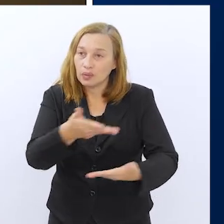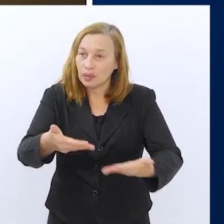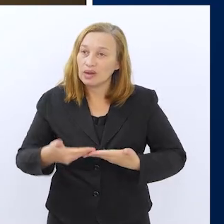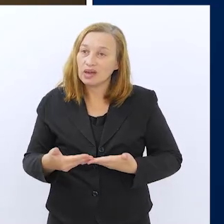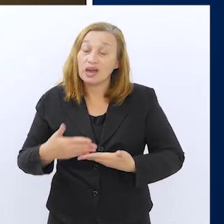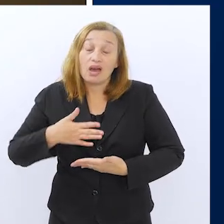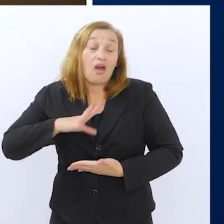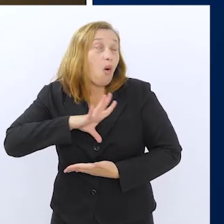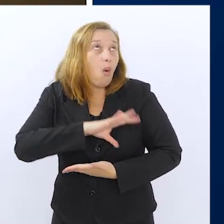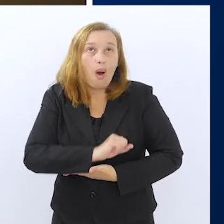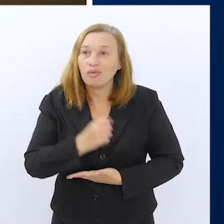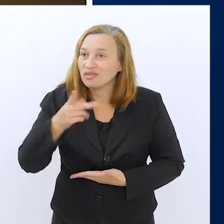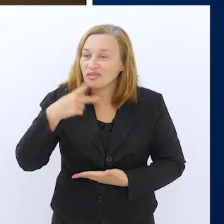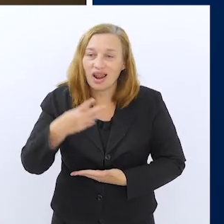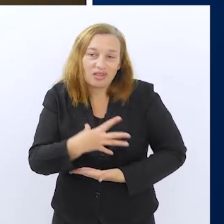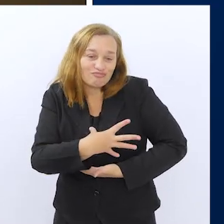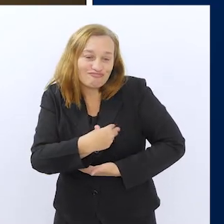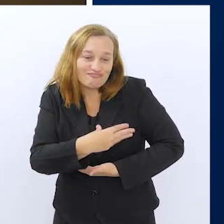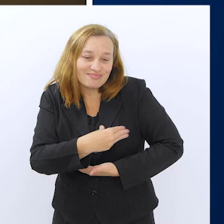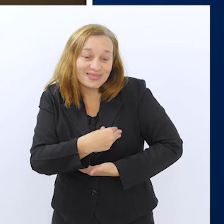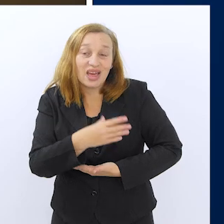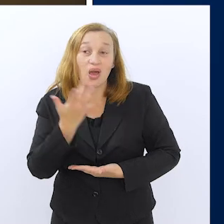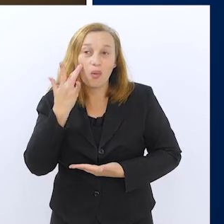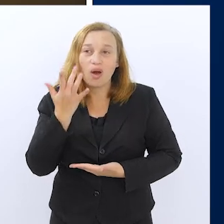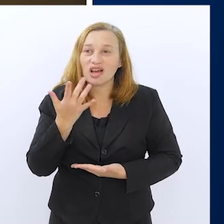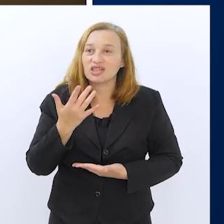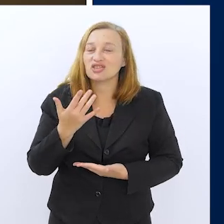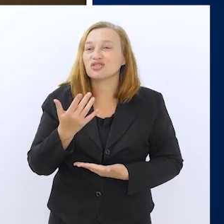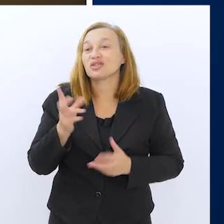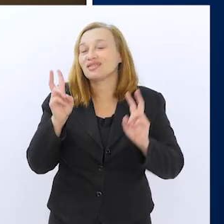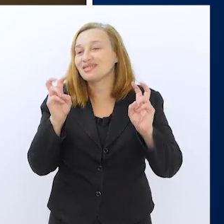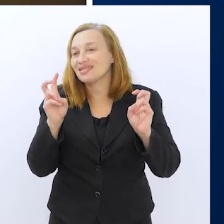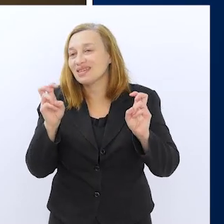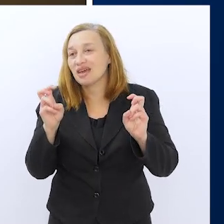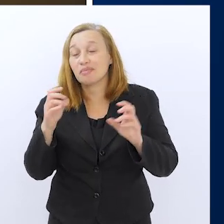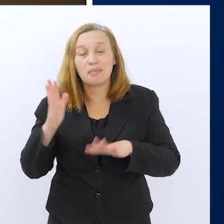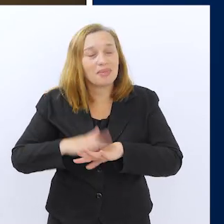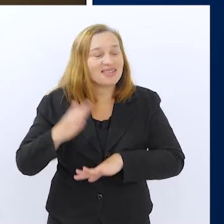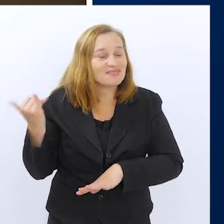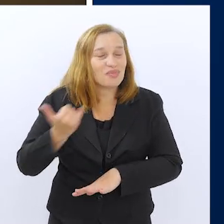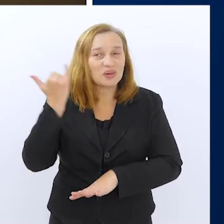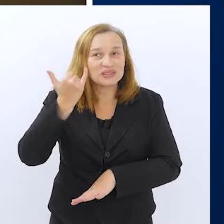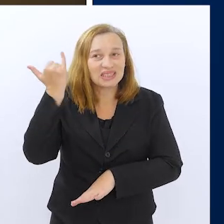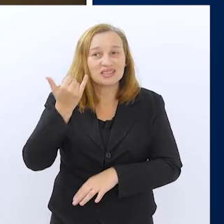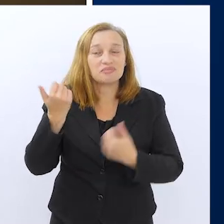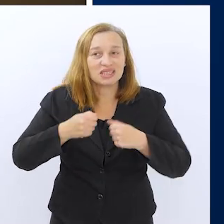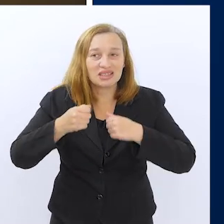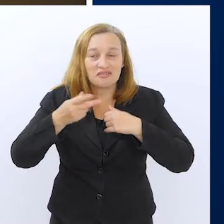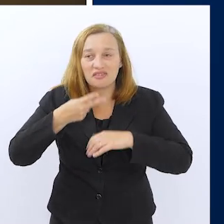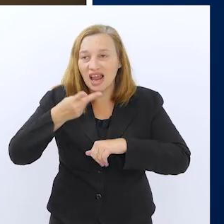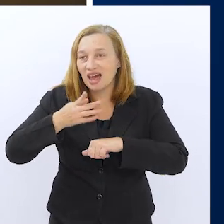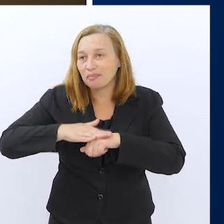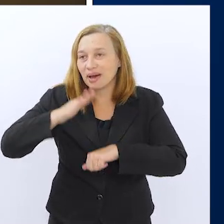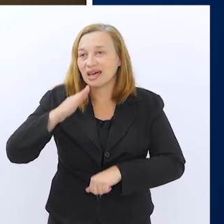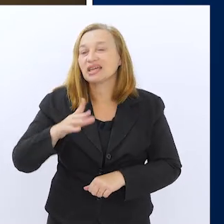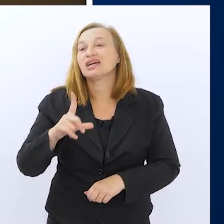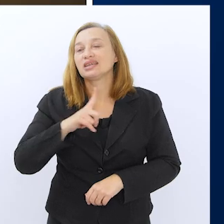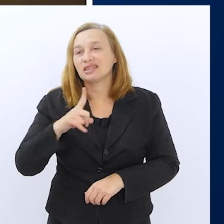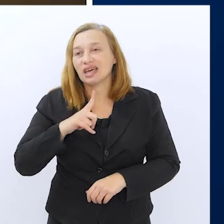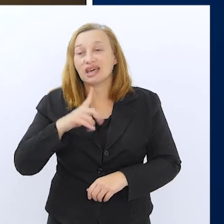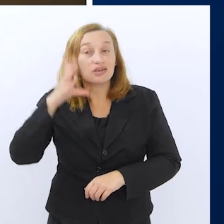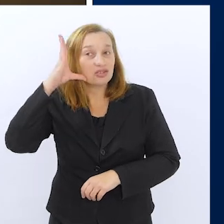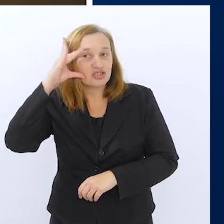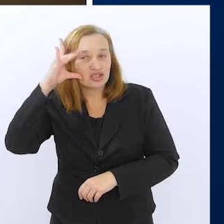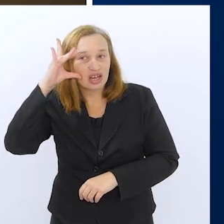fez esse convite. Eu amo falar sobre amamentação. Eu acho que é um assunto que a gente tem que falar cada vez mais.